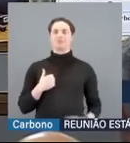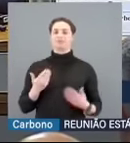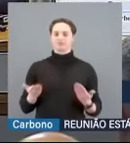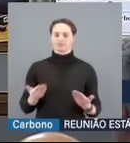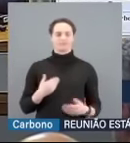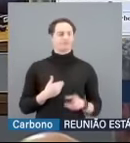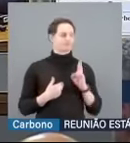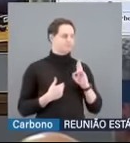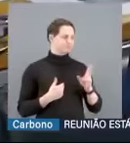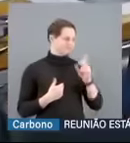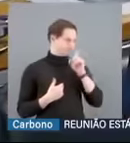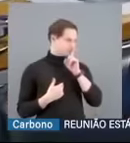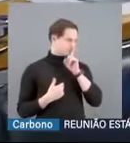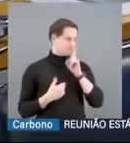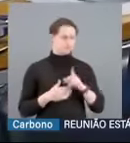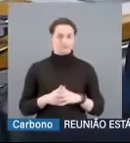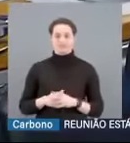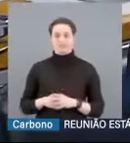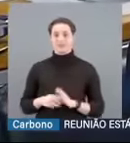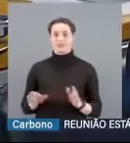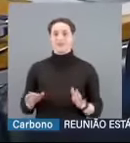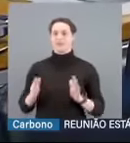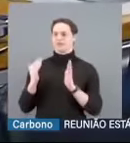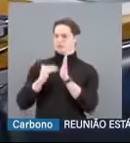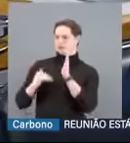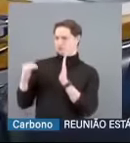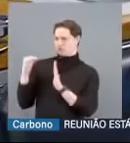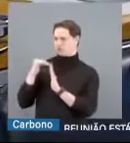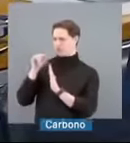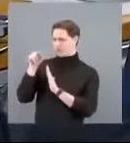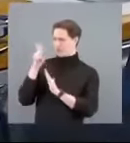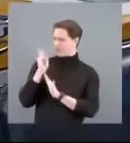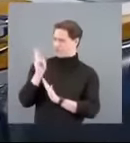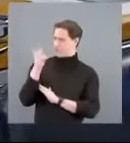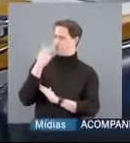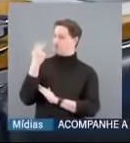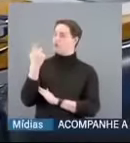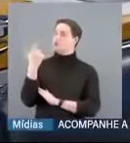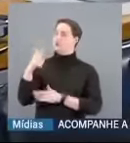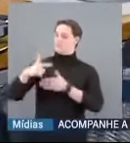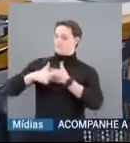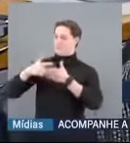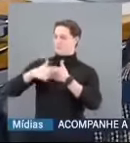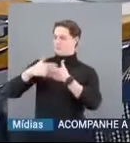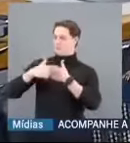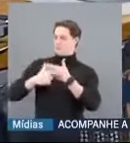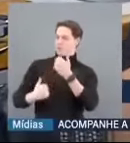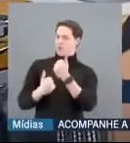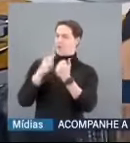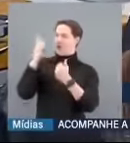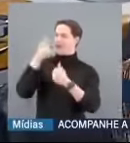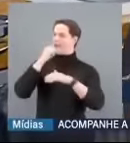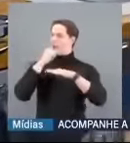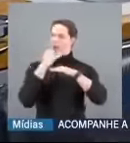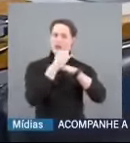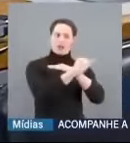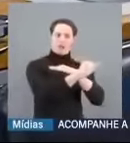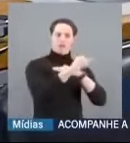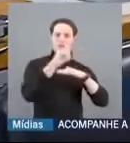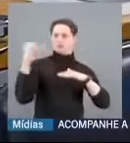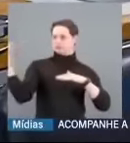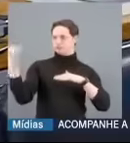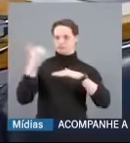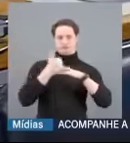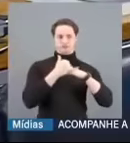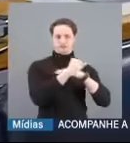Permanecerei em silêncio, excelência. Todos os recados. O senhor disse que sua tarefa como ajudante de ordens era passar recados, passar as